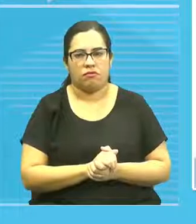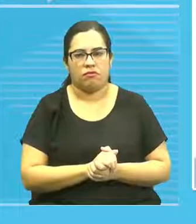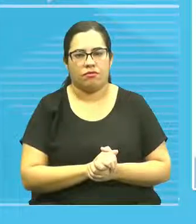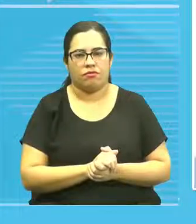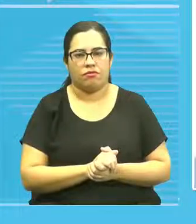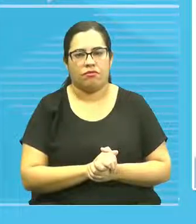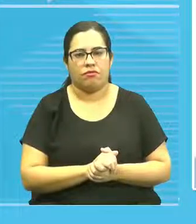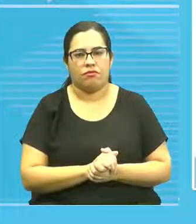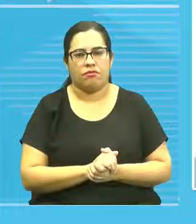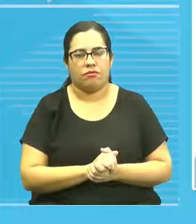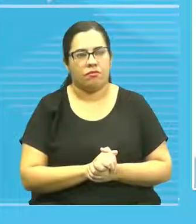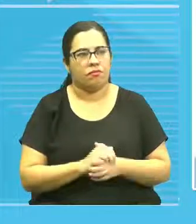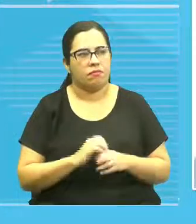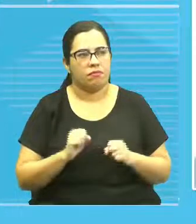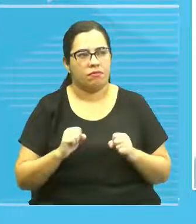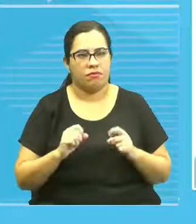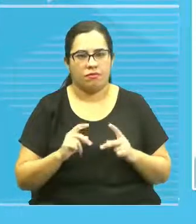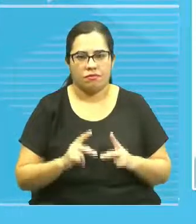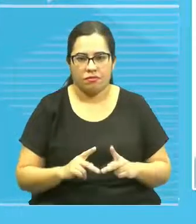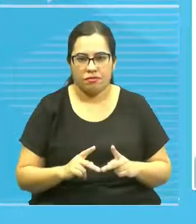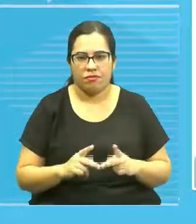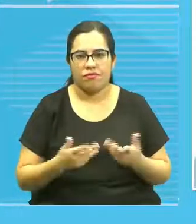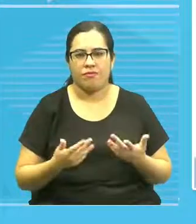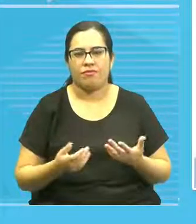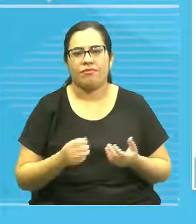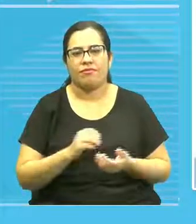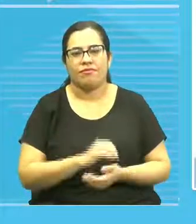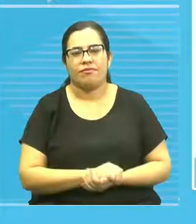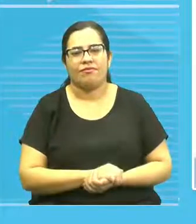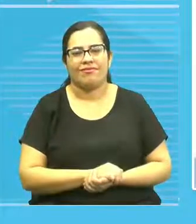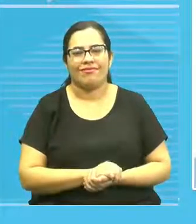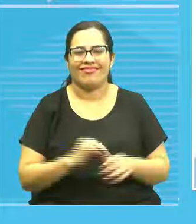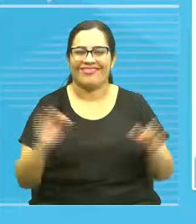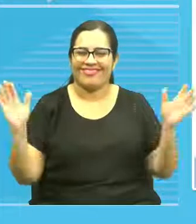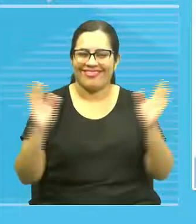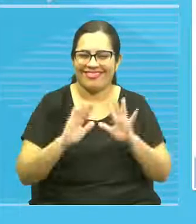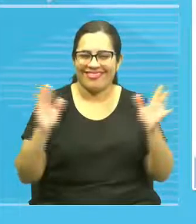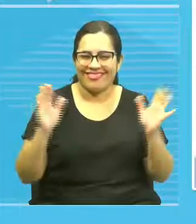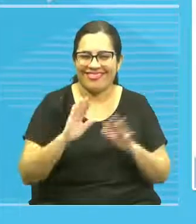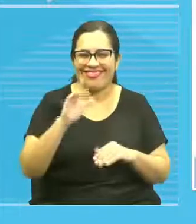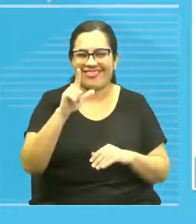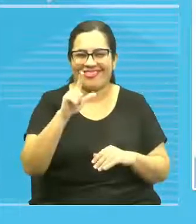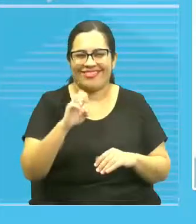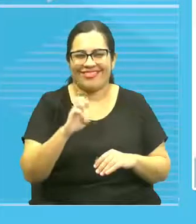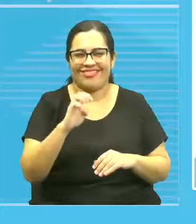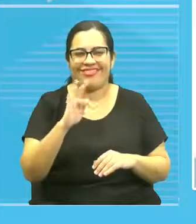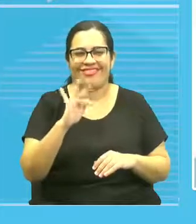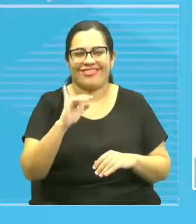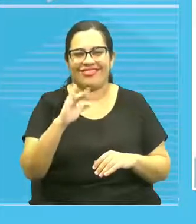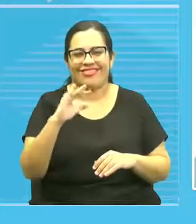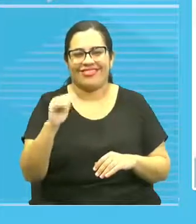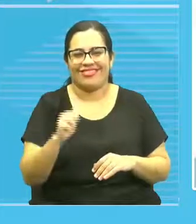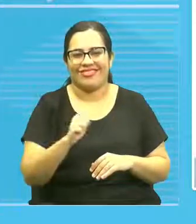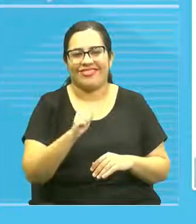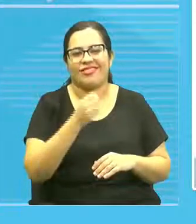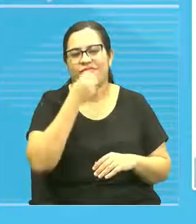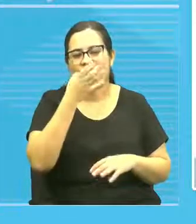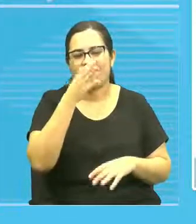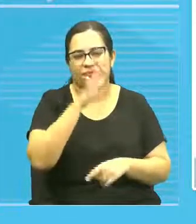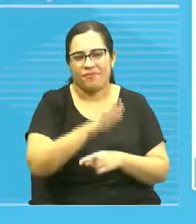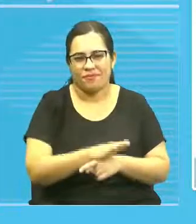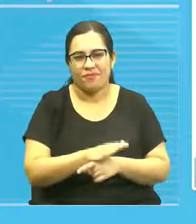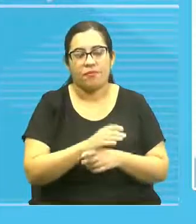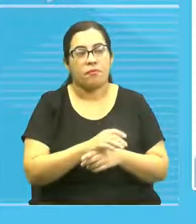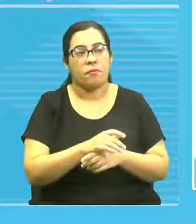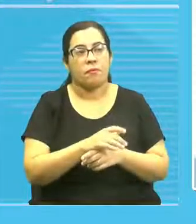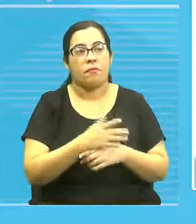Eu não ia. Sabe o que eu ia fazer? Alô, Letícia Santos, boa tarde. Sabe o que eu ia fazer? Eu não ia